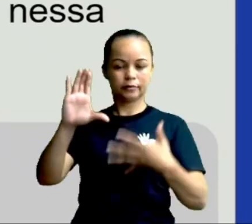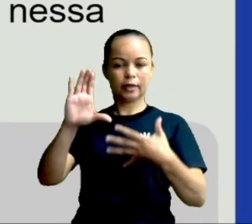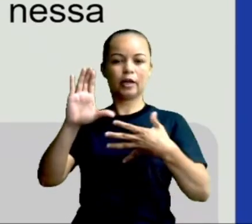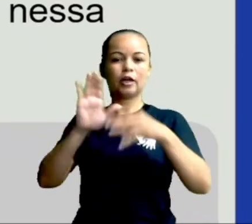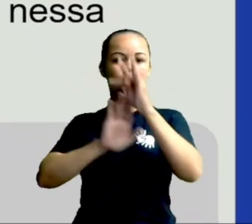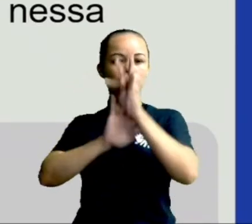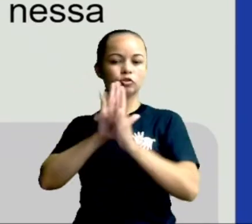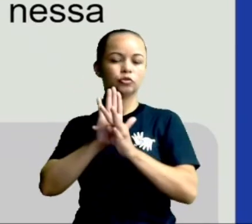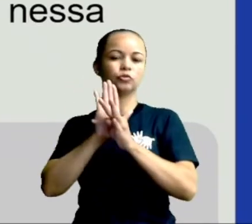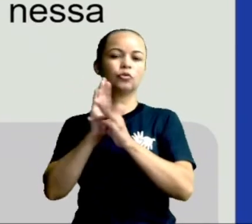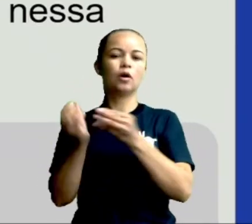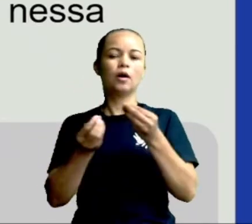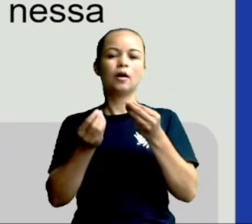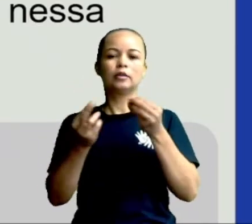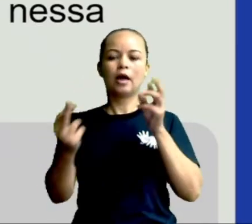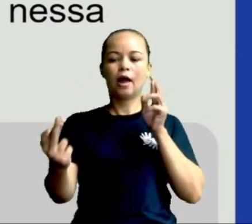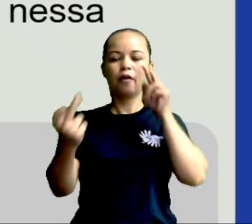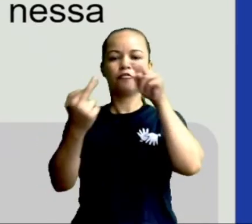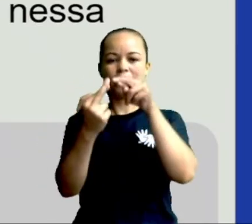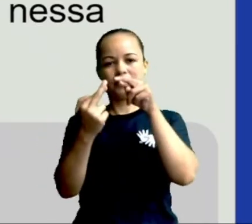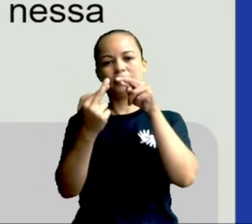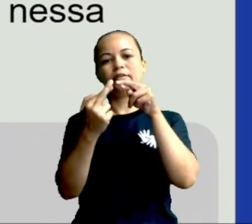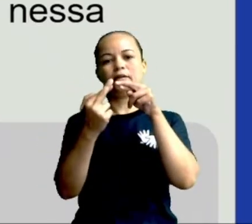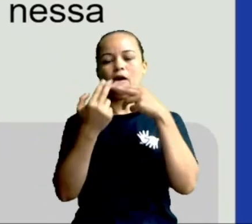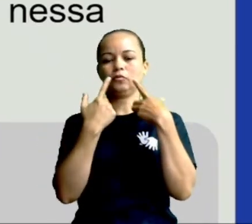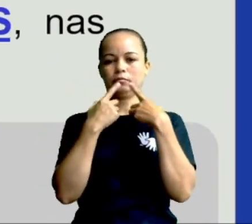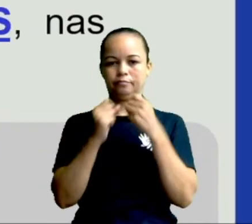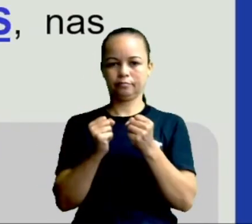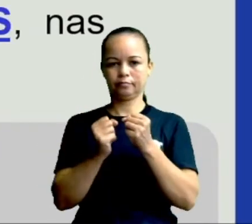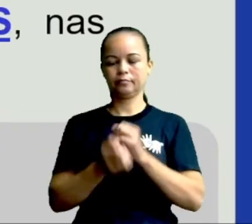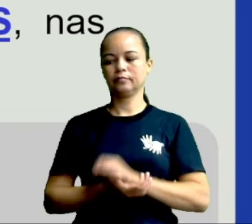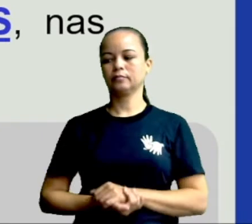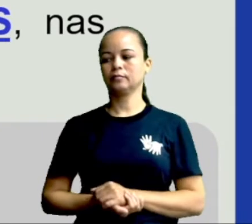caracterizado pela função referencial da linguagem.